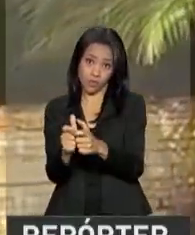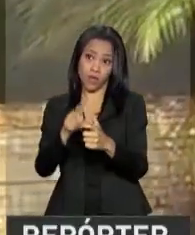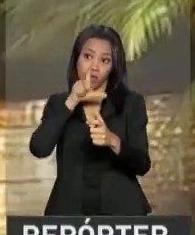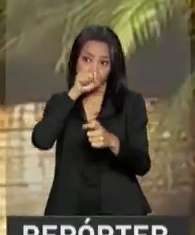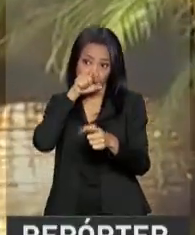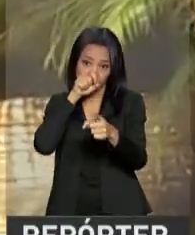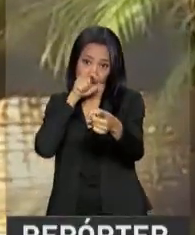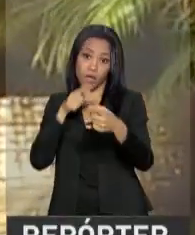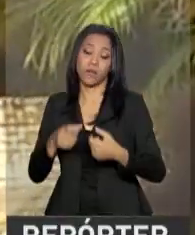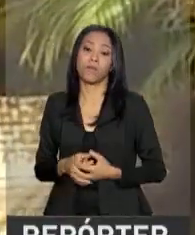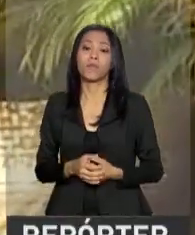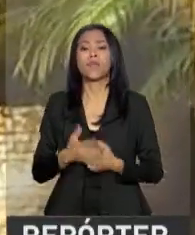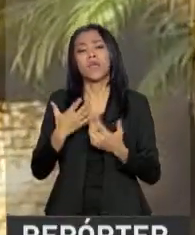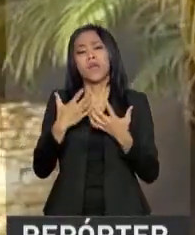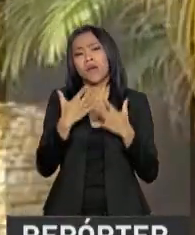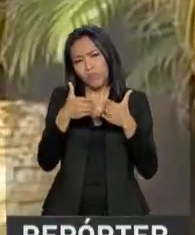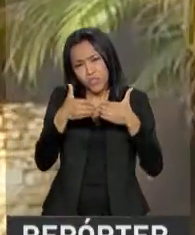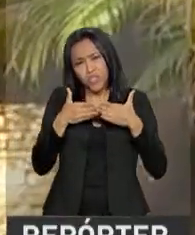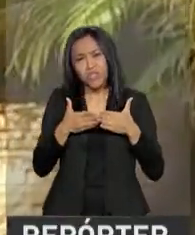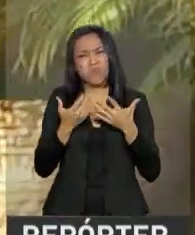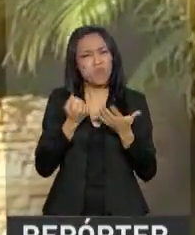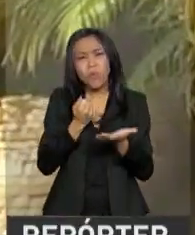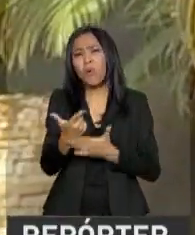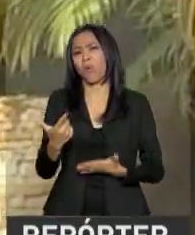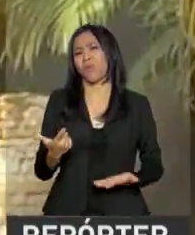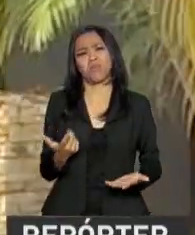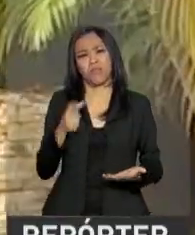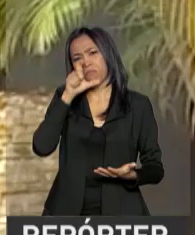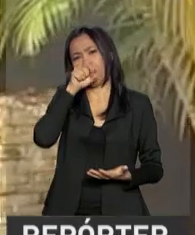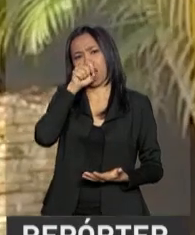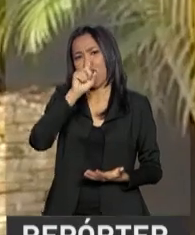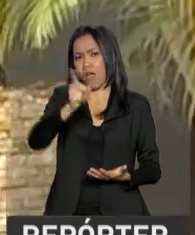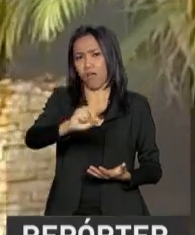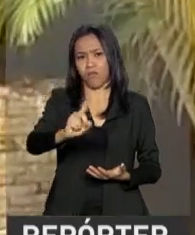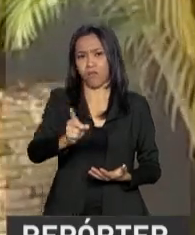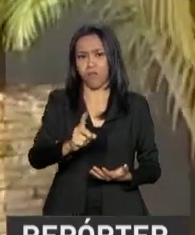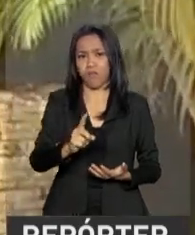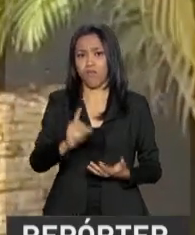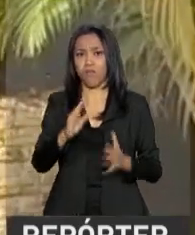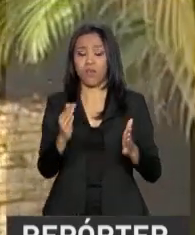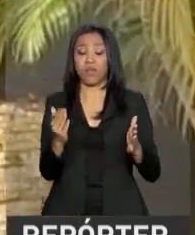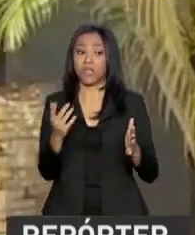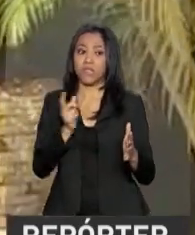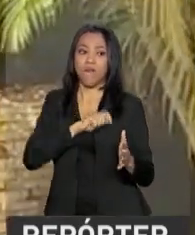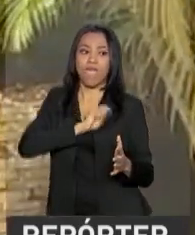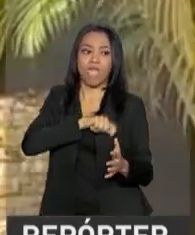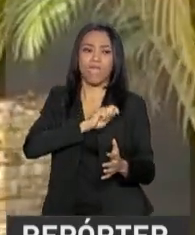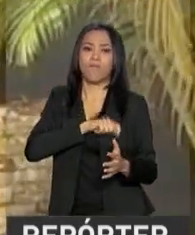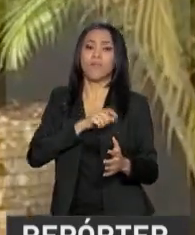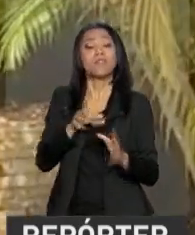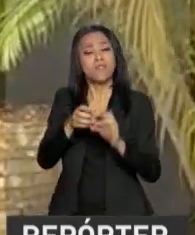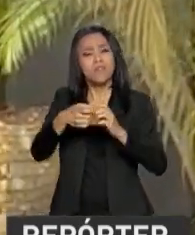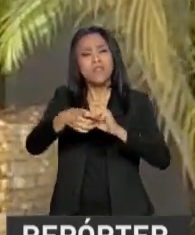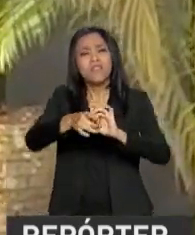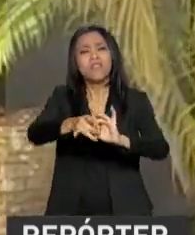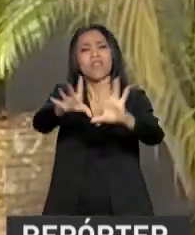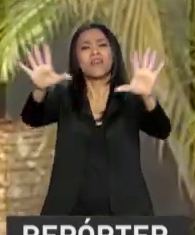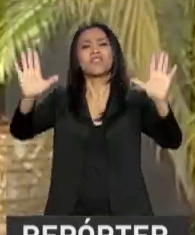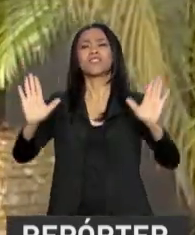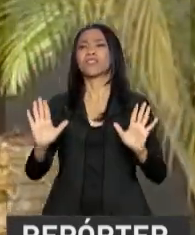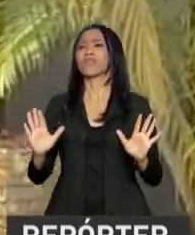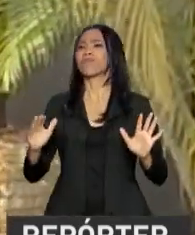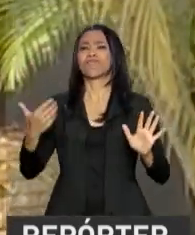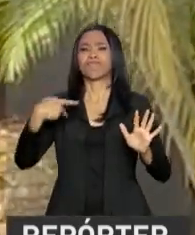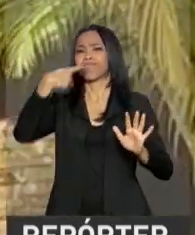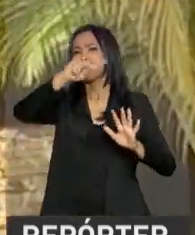chamado à população para que não compre a pagar os ilegais que vem prometeu natural permitam que eles permaneçam na natureza voando